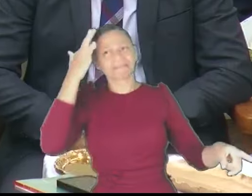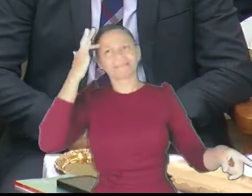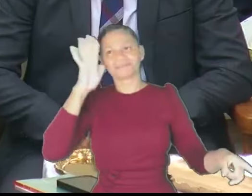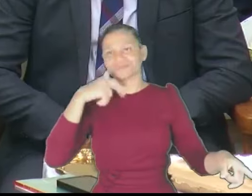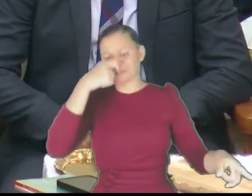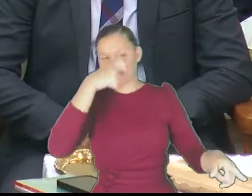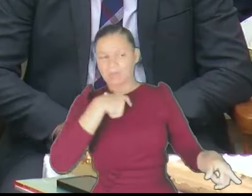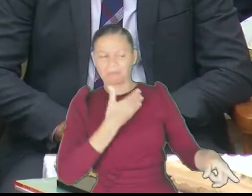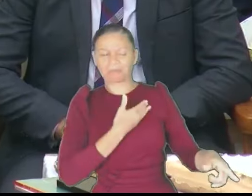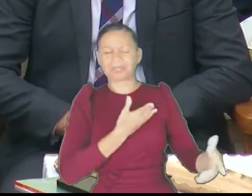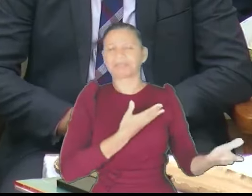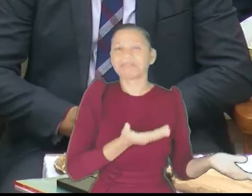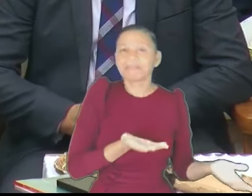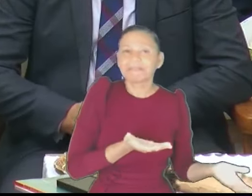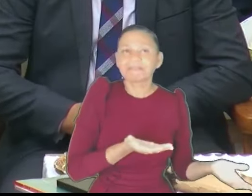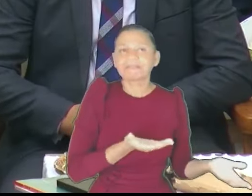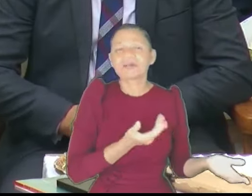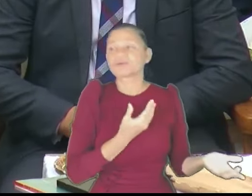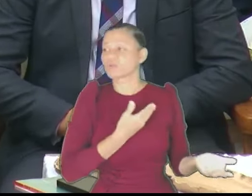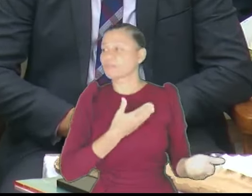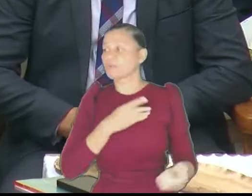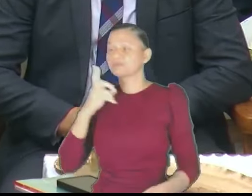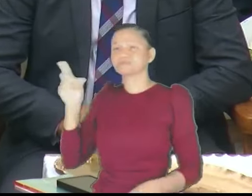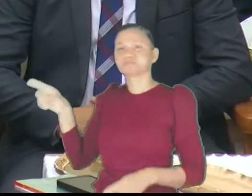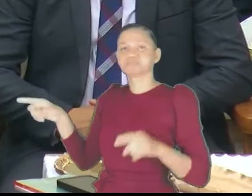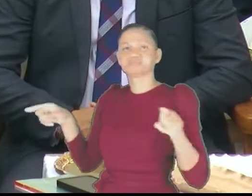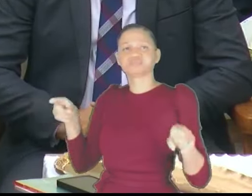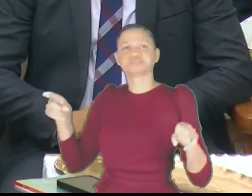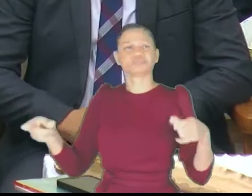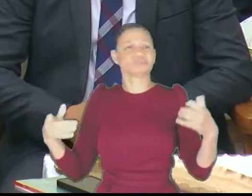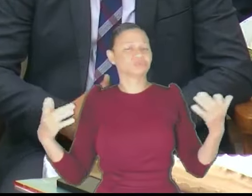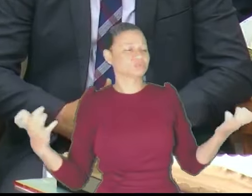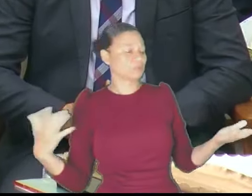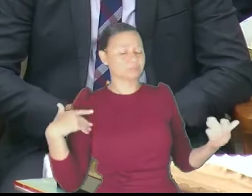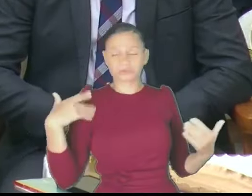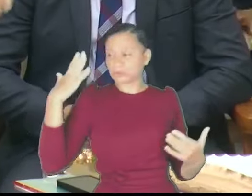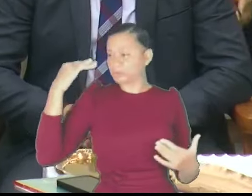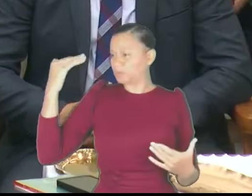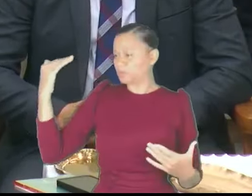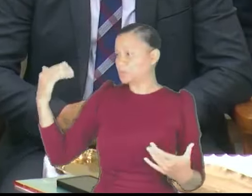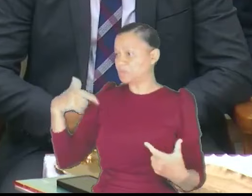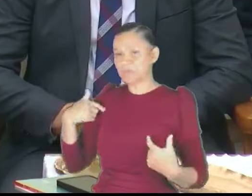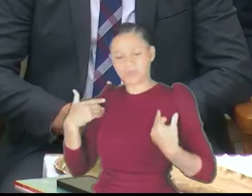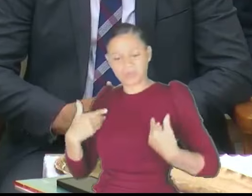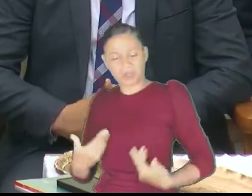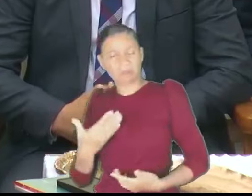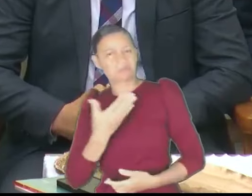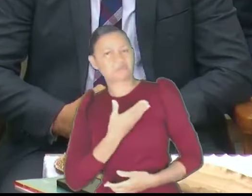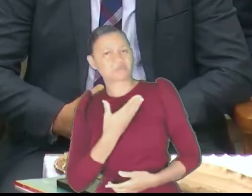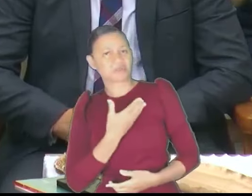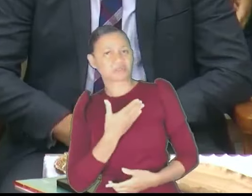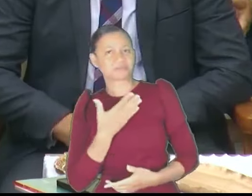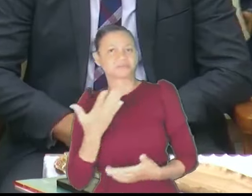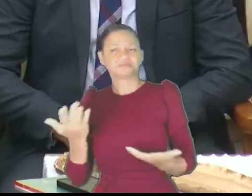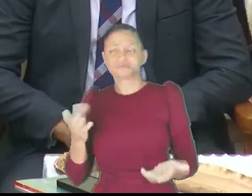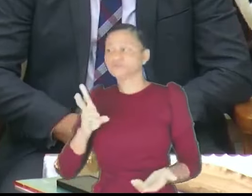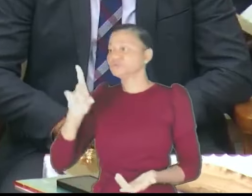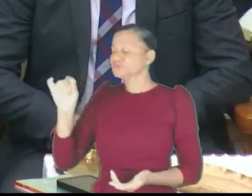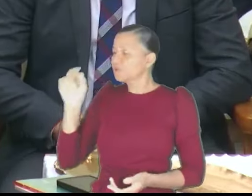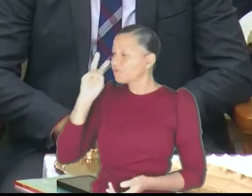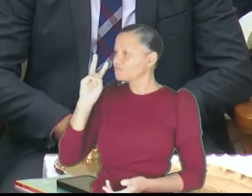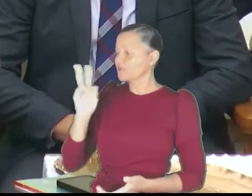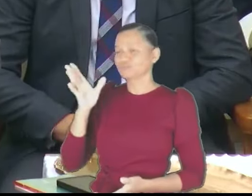amizade. Sou amigo do fulano, alguém de destaque, alguém de posição. Eu digo, olha, eu sou muito amigo do fulano. Talvez um dia eu vi ele e digo que